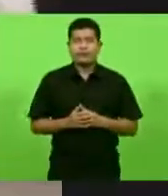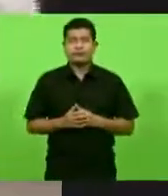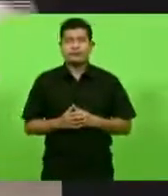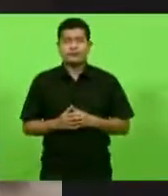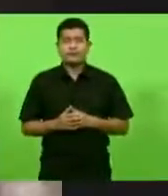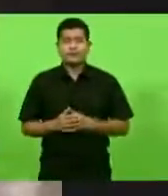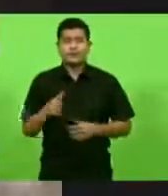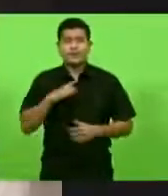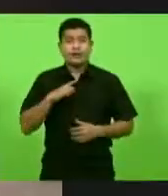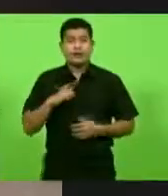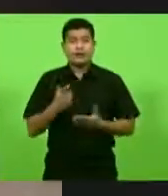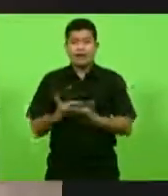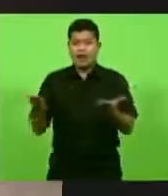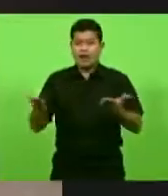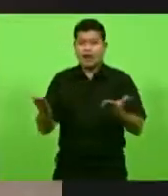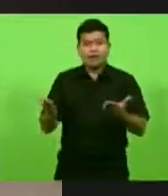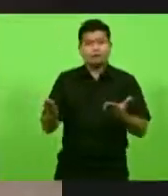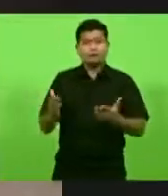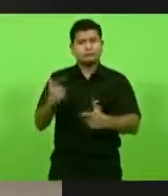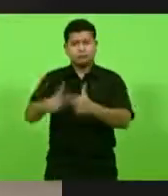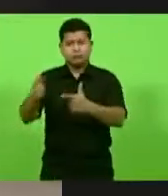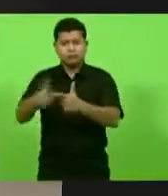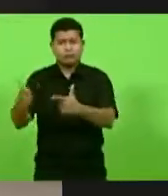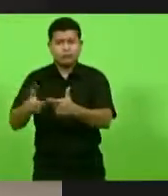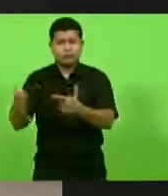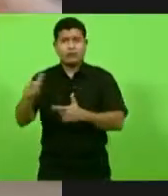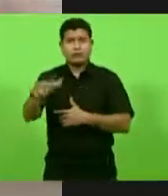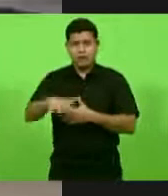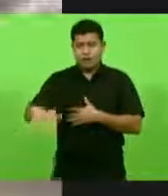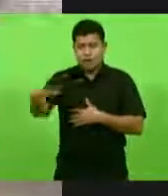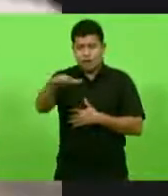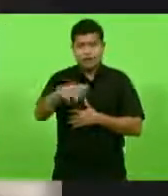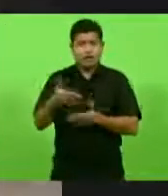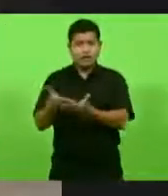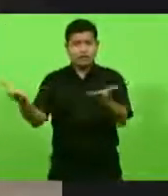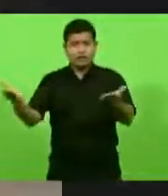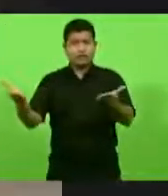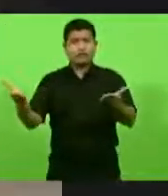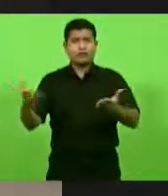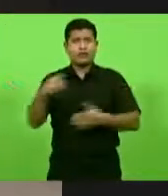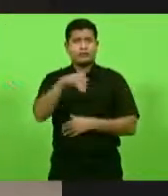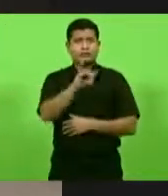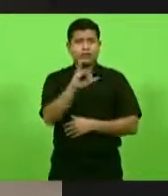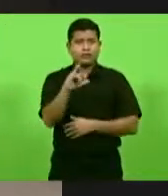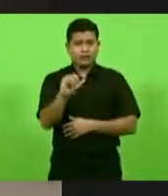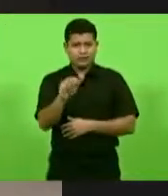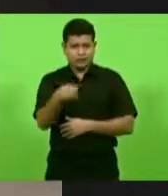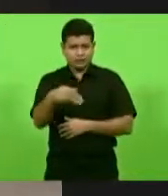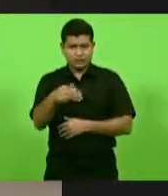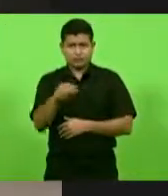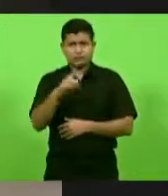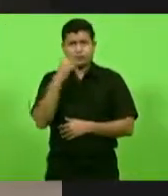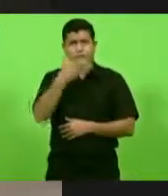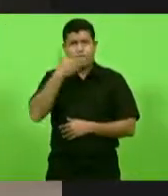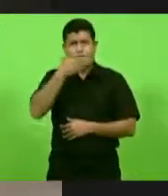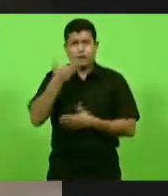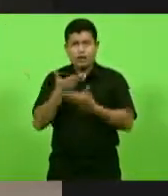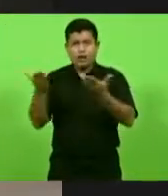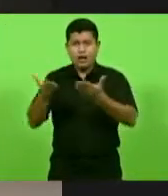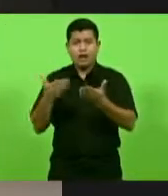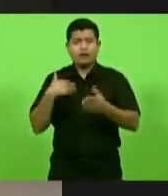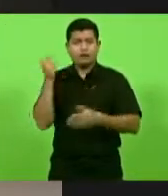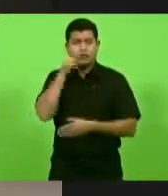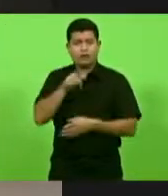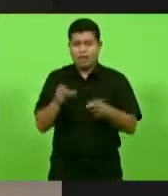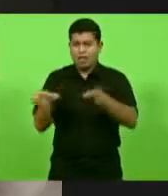situações horripilantes. Mirim Doce. O deputado Milton Obo sabe bem como é que está o acesso à cidade de Mirim